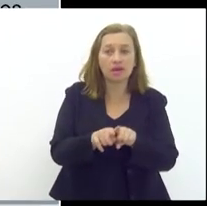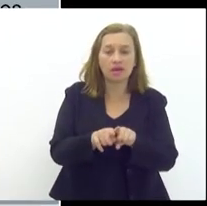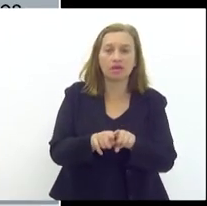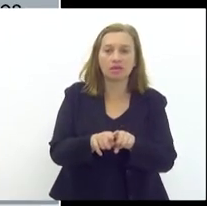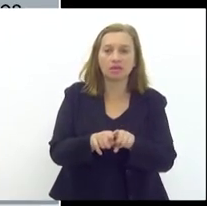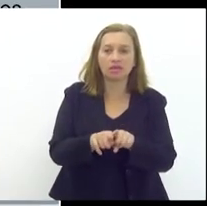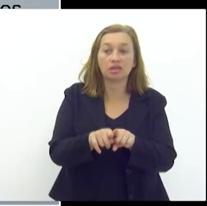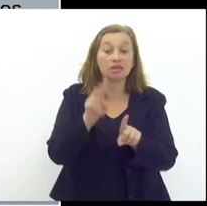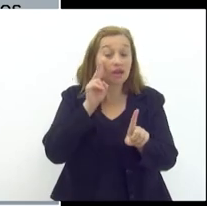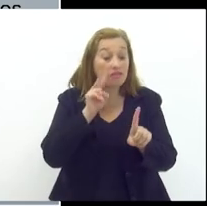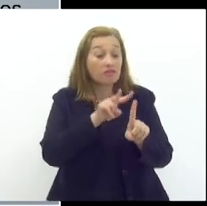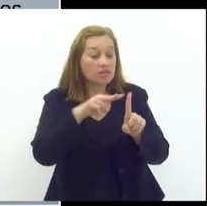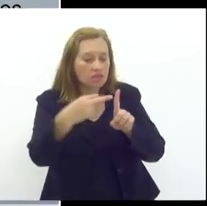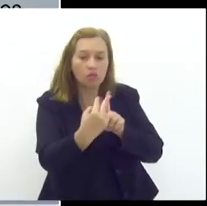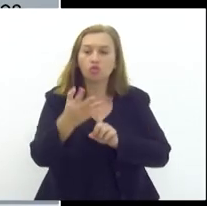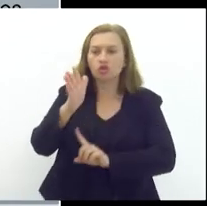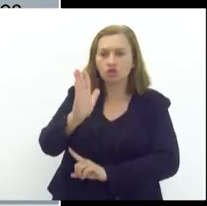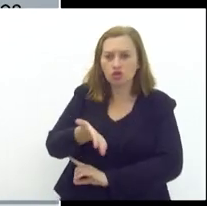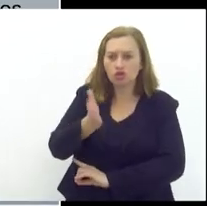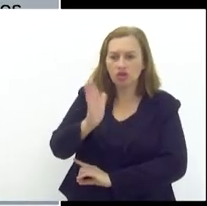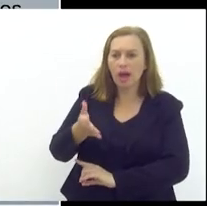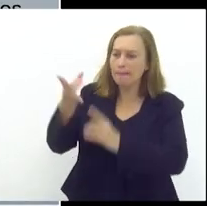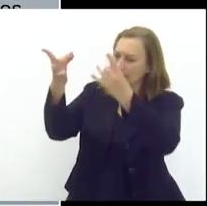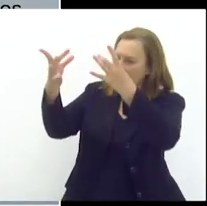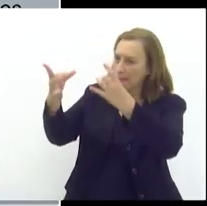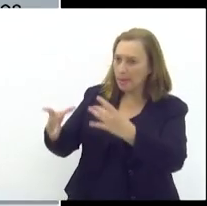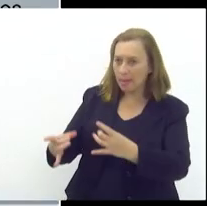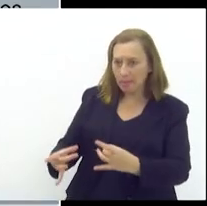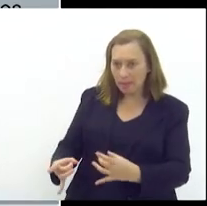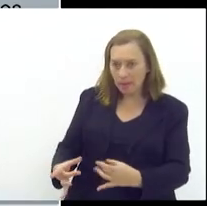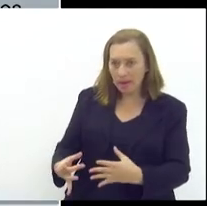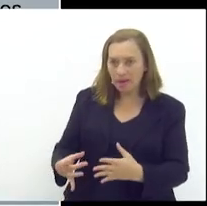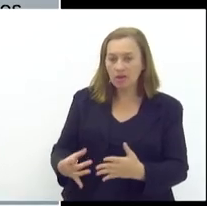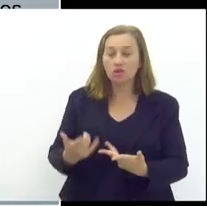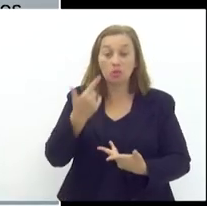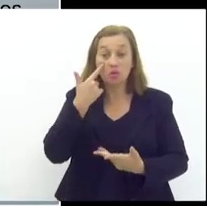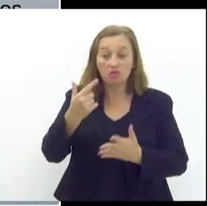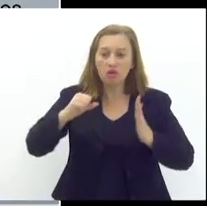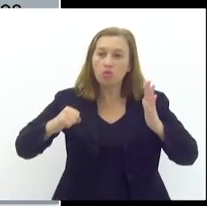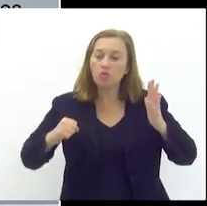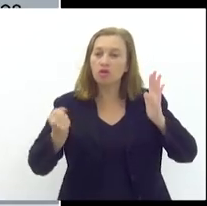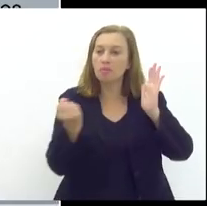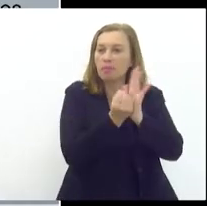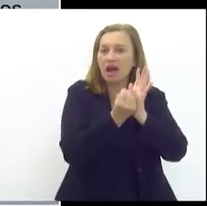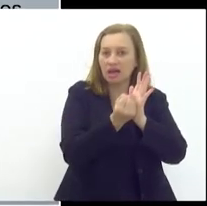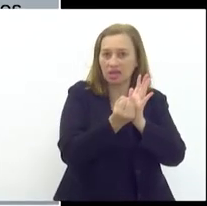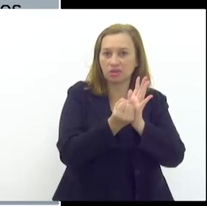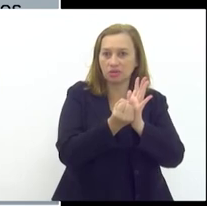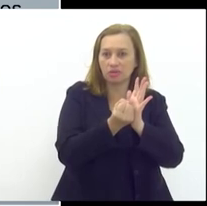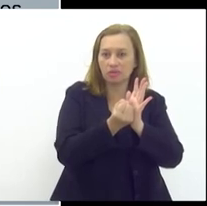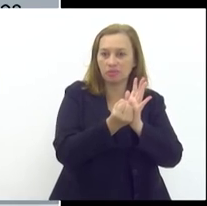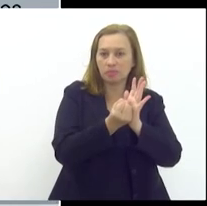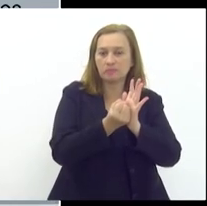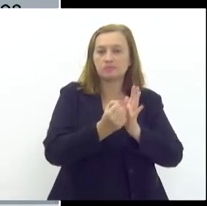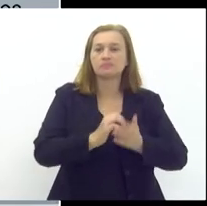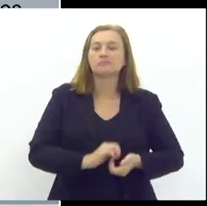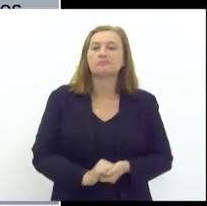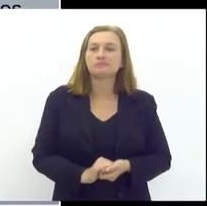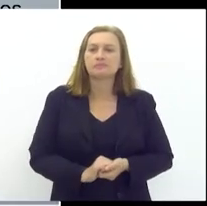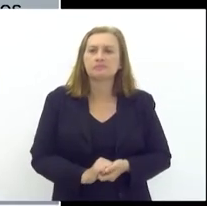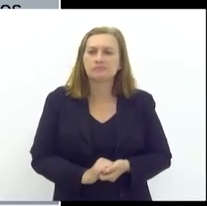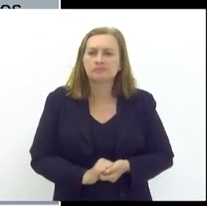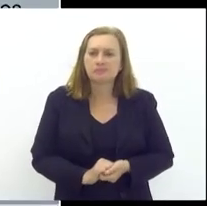que eu falei de verificar o impacto disso nos Estados principalmente o Rio de Janeiro